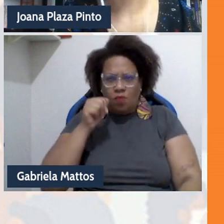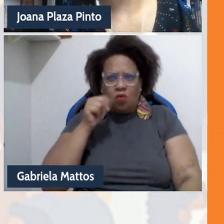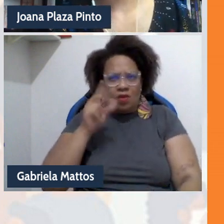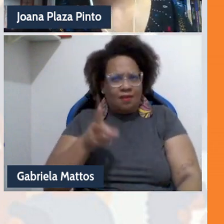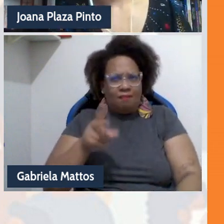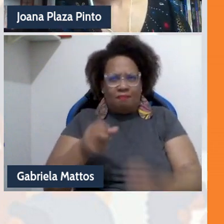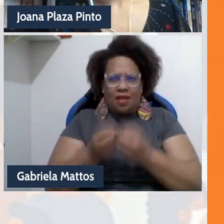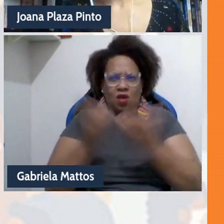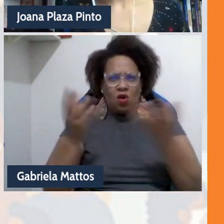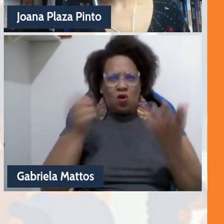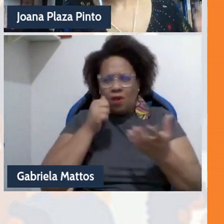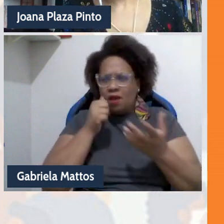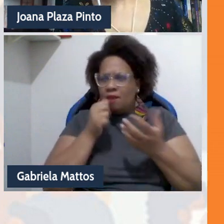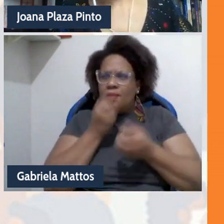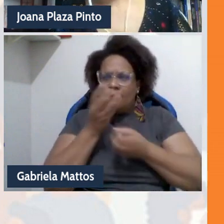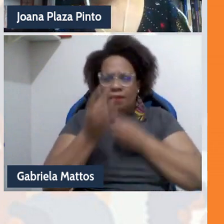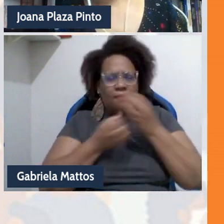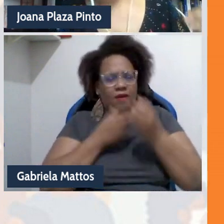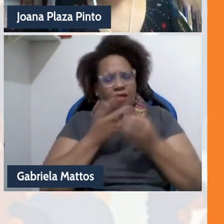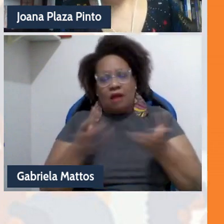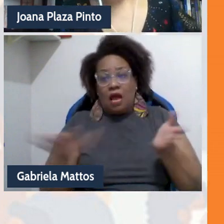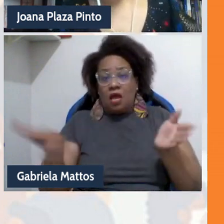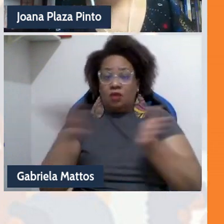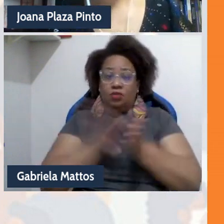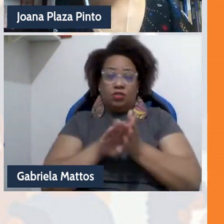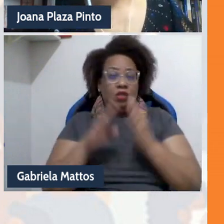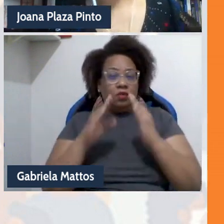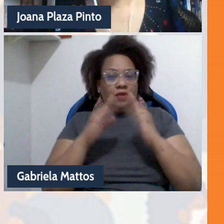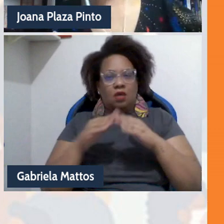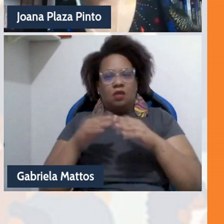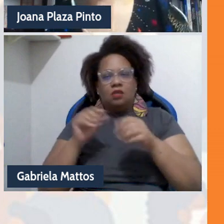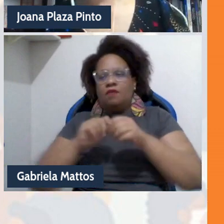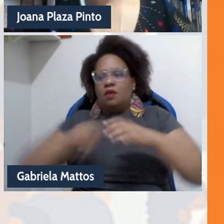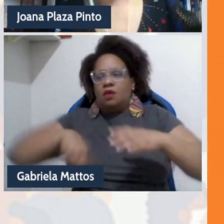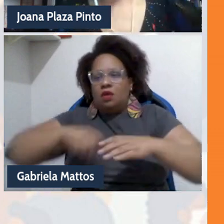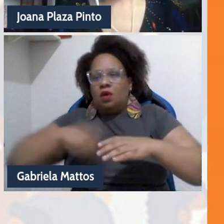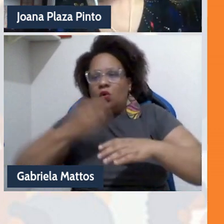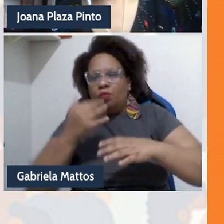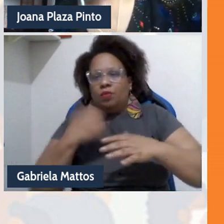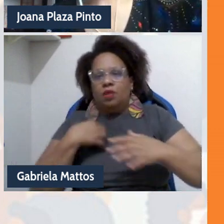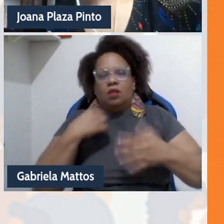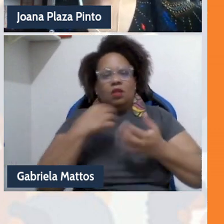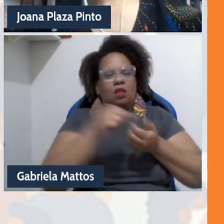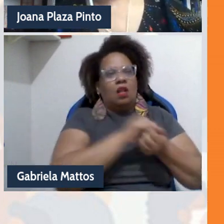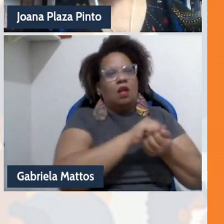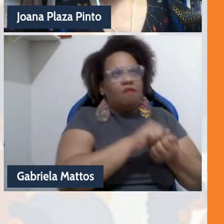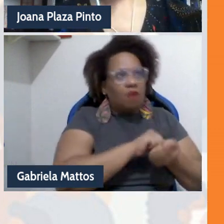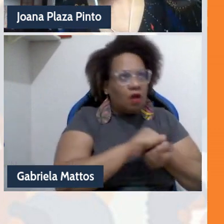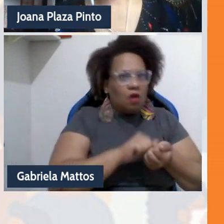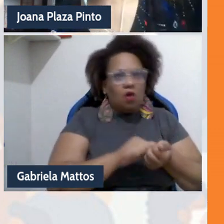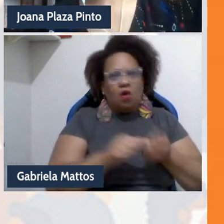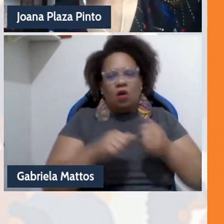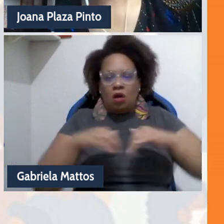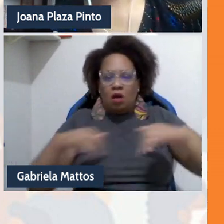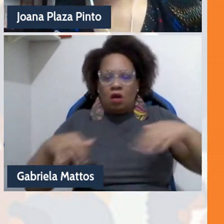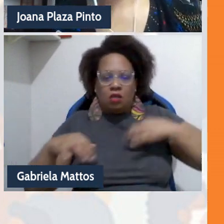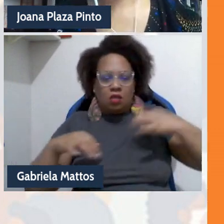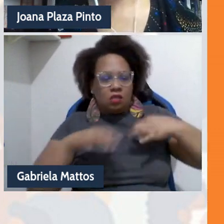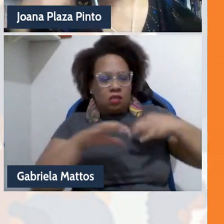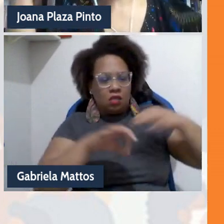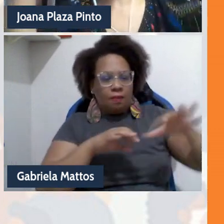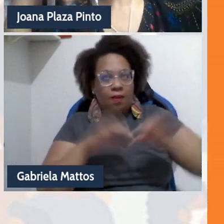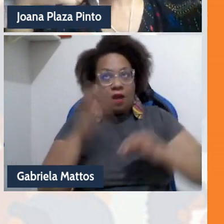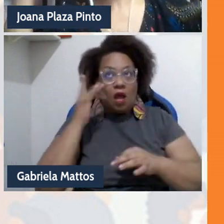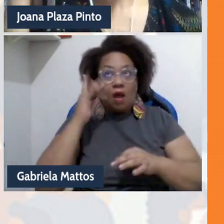mulheres, né? Eu quando chego em casa eu ainda vou fazer o jantar, lavar roupa, preparar não sei o quê, deixar o almoço pronto